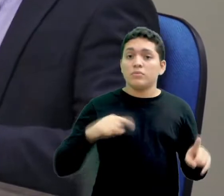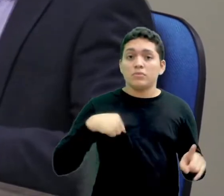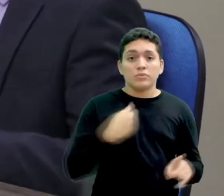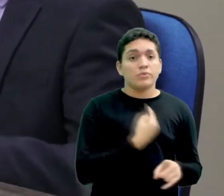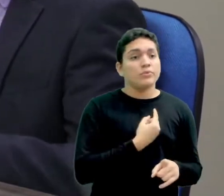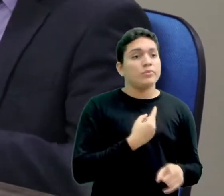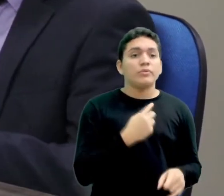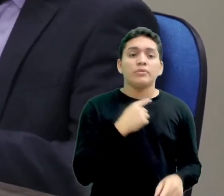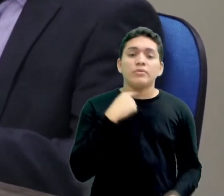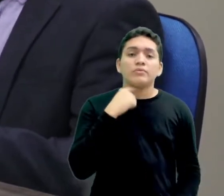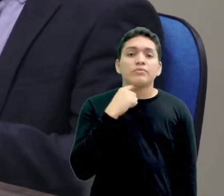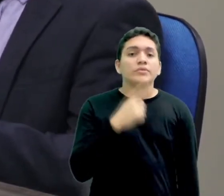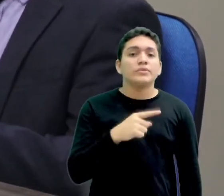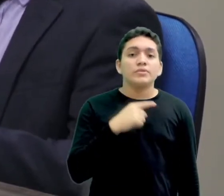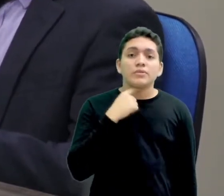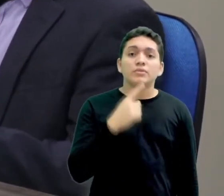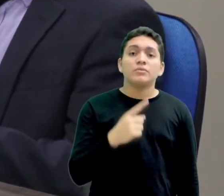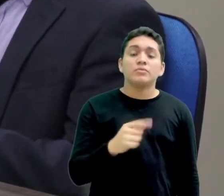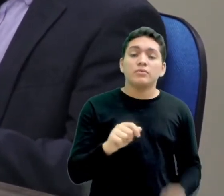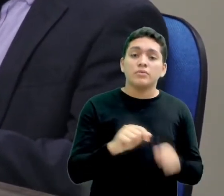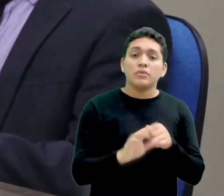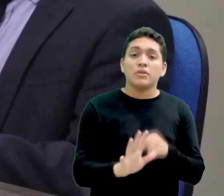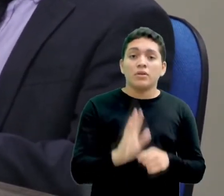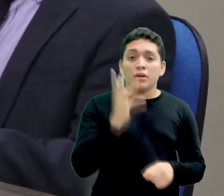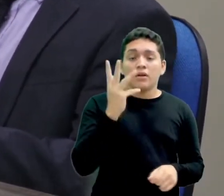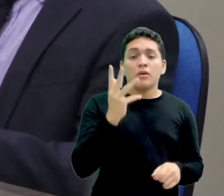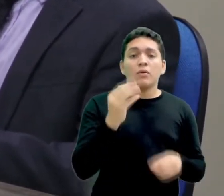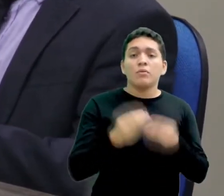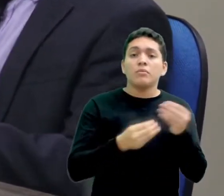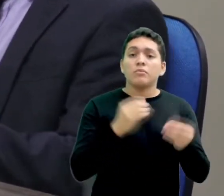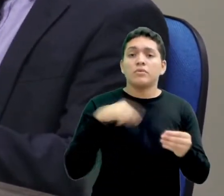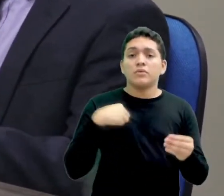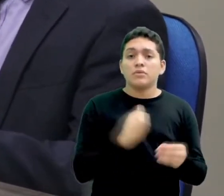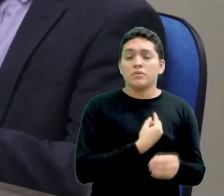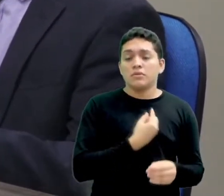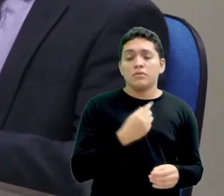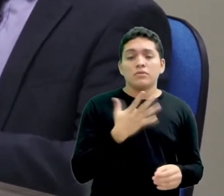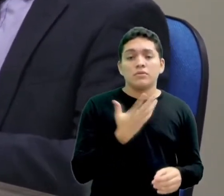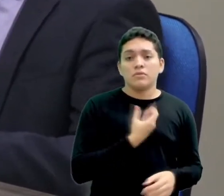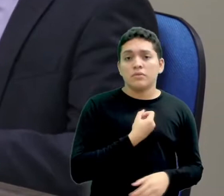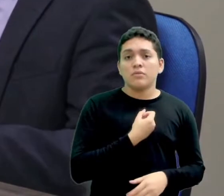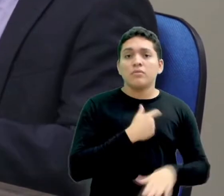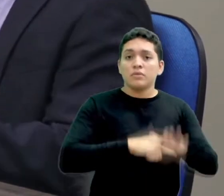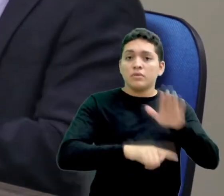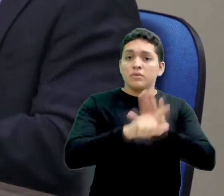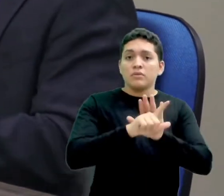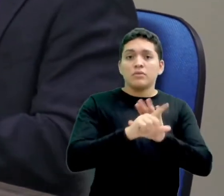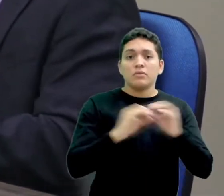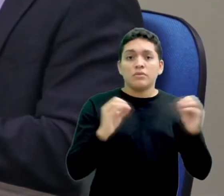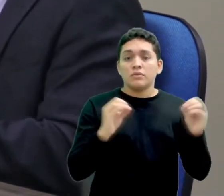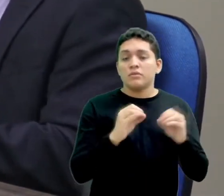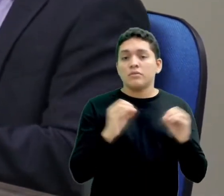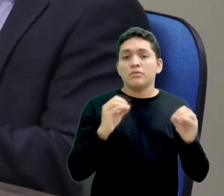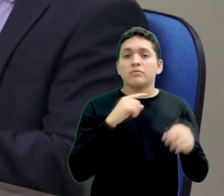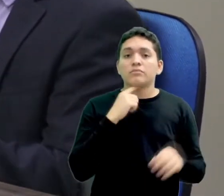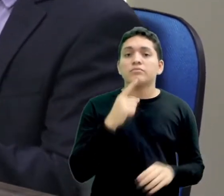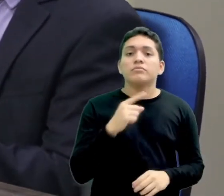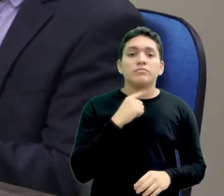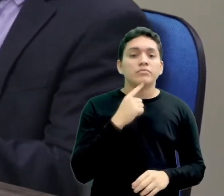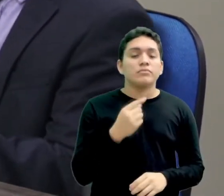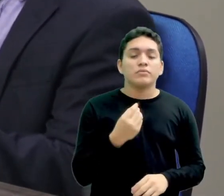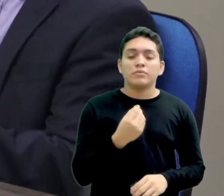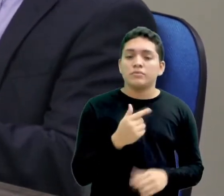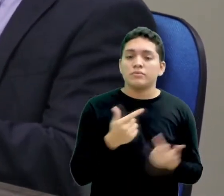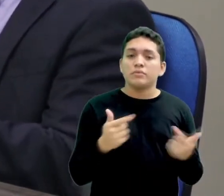cumprir. Ora, se nós vivermos, como que nós podemos ser salvos pela lei? Viva a lei. Só um problema, não dá para viver a lei.